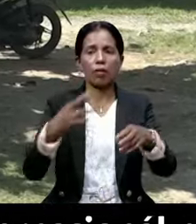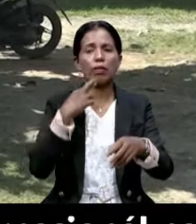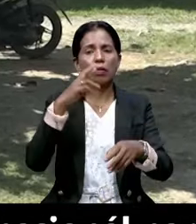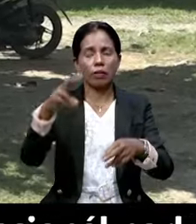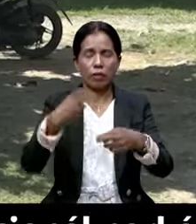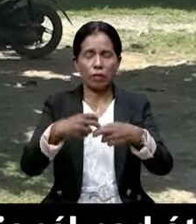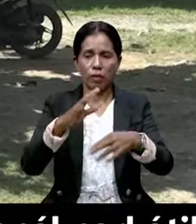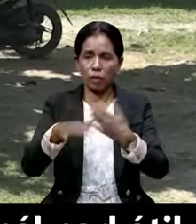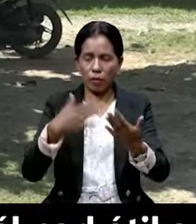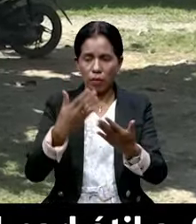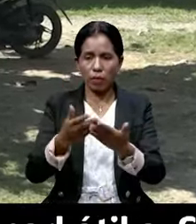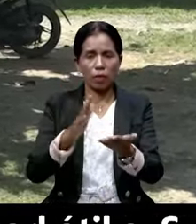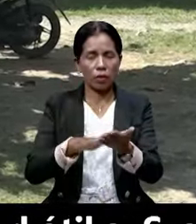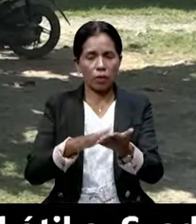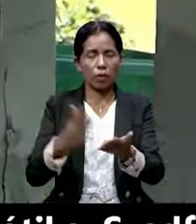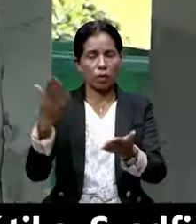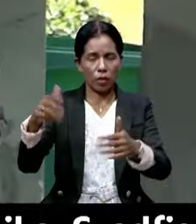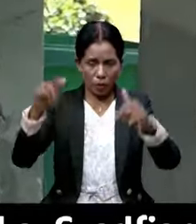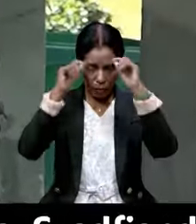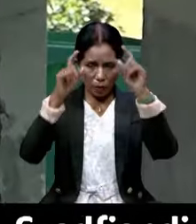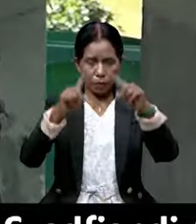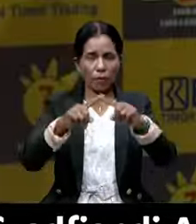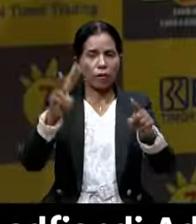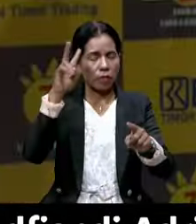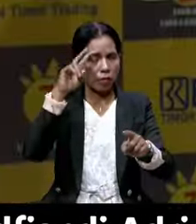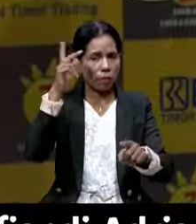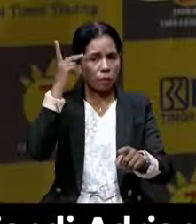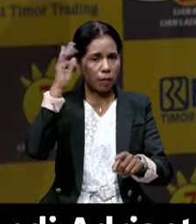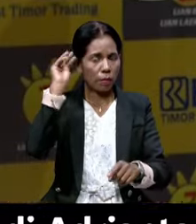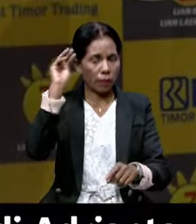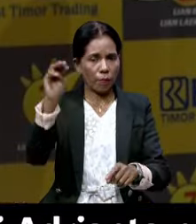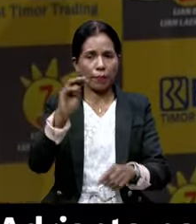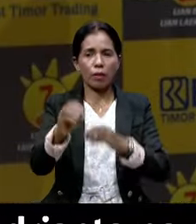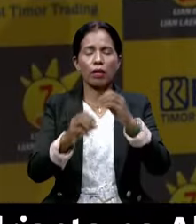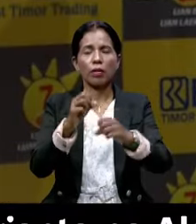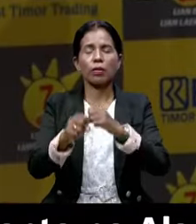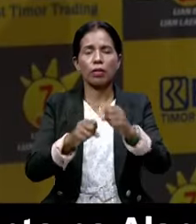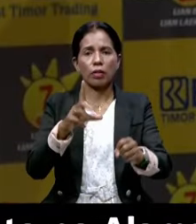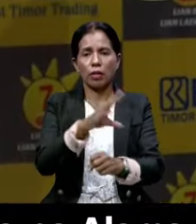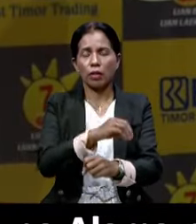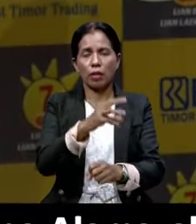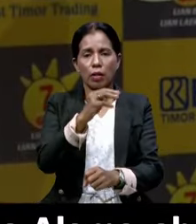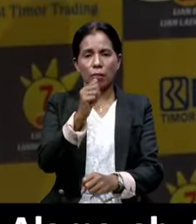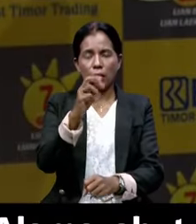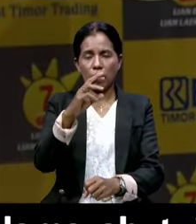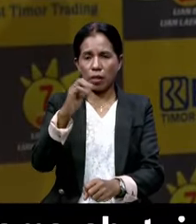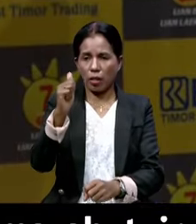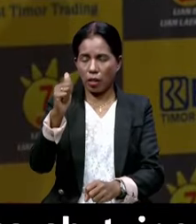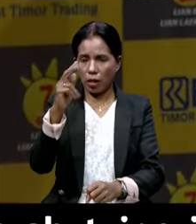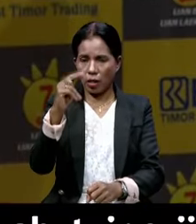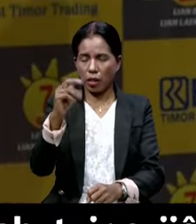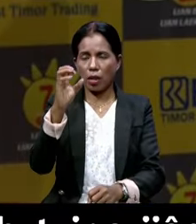dificuldade sira, neve escola sira e território nacional. Mai be vice-primeiro-ministro, ministro coordenador, assuntos sociais, no ministro do desenvolvimento rural, no habitação